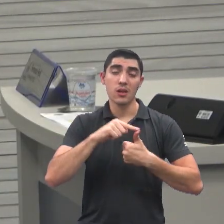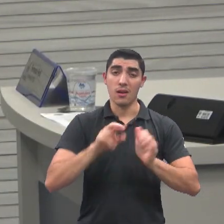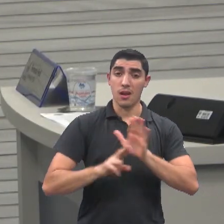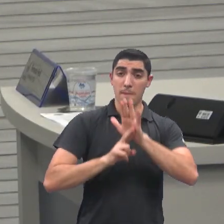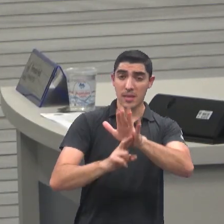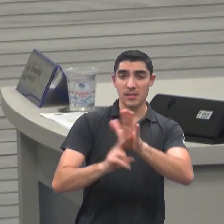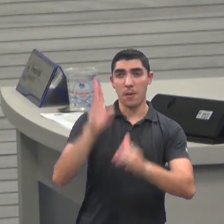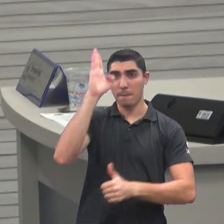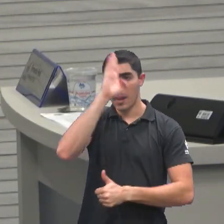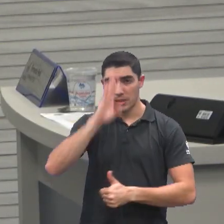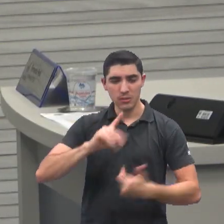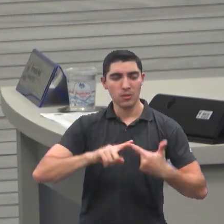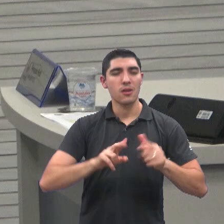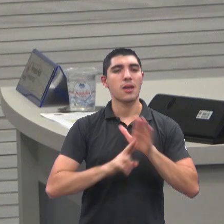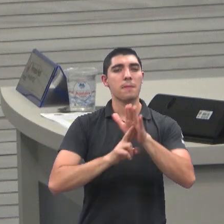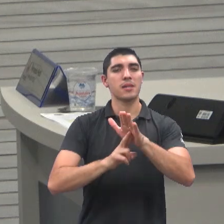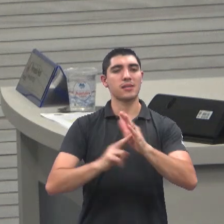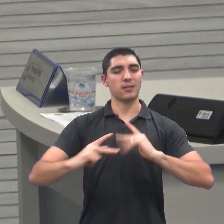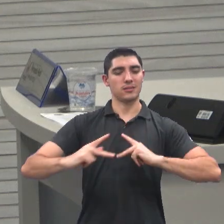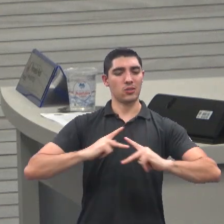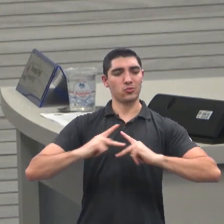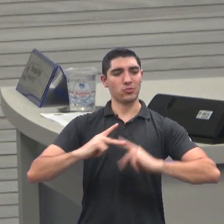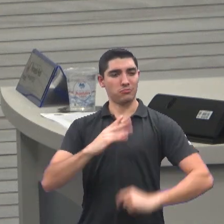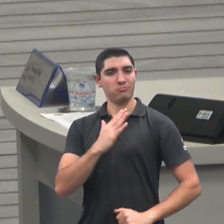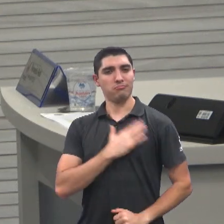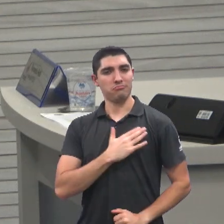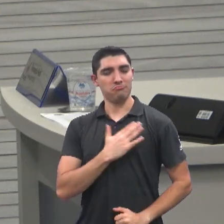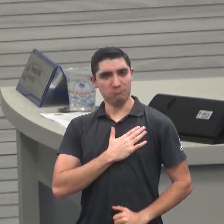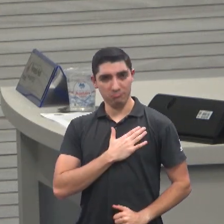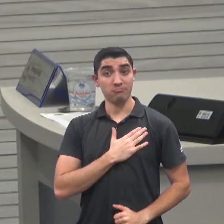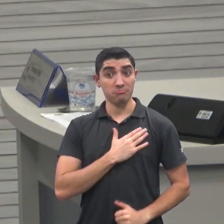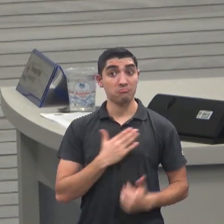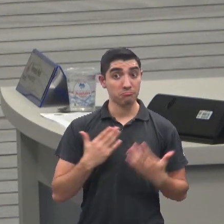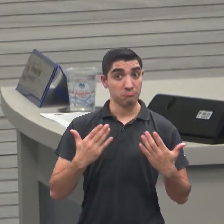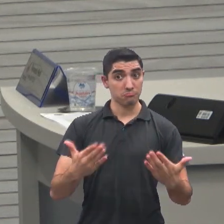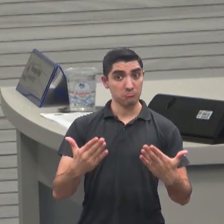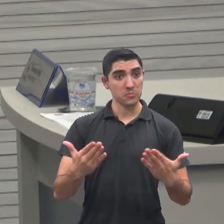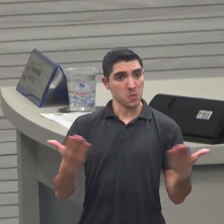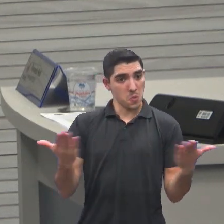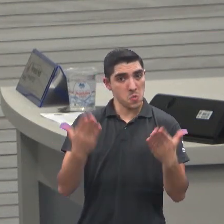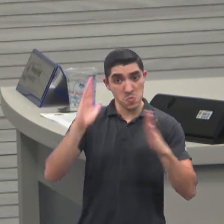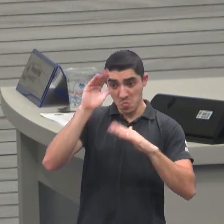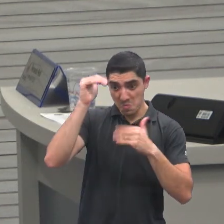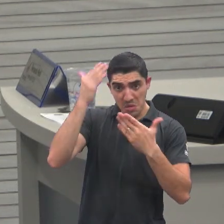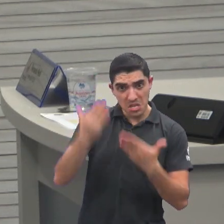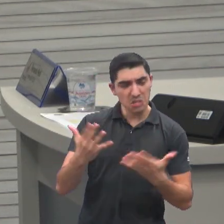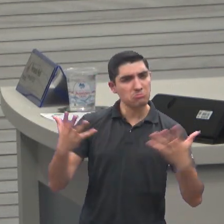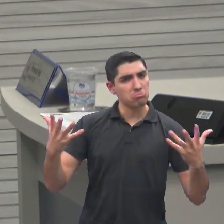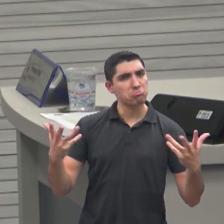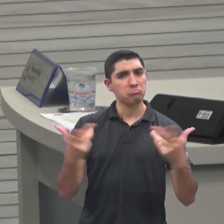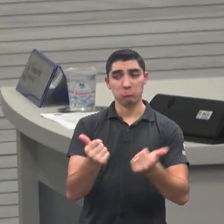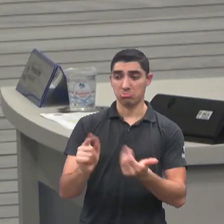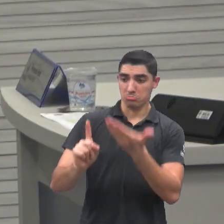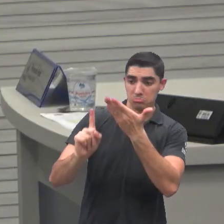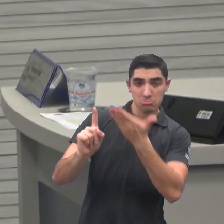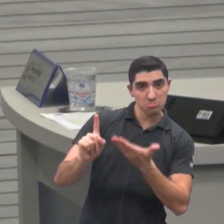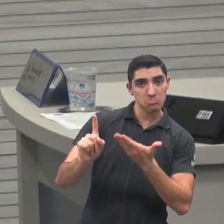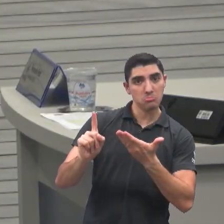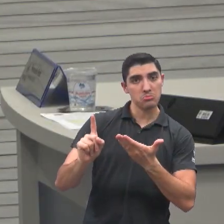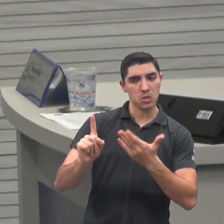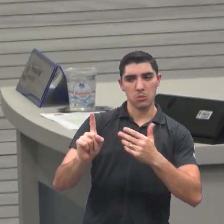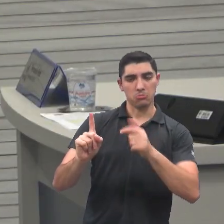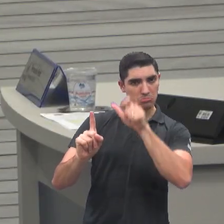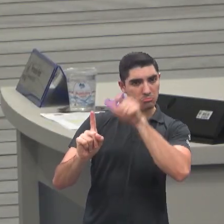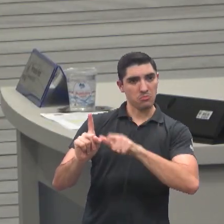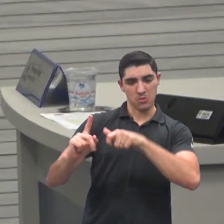dos Campos no peito, e levando, e a Câmara fazendo essa justa homenagem a mais um joseense que constrói história,